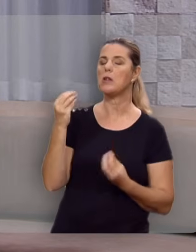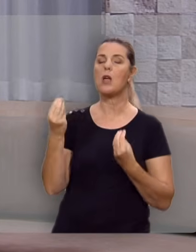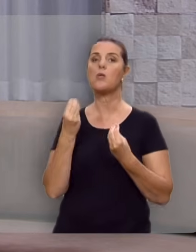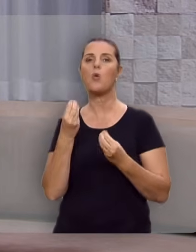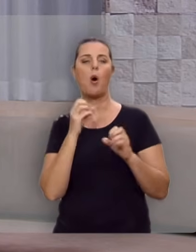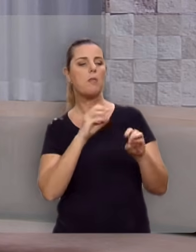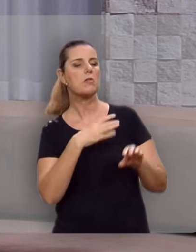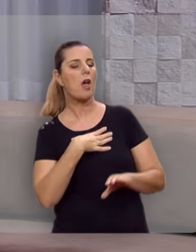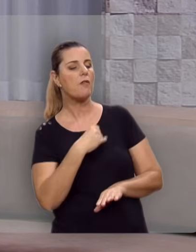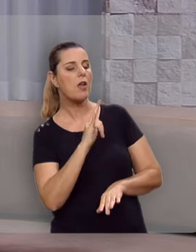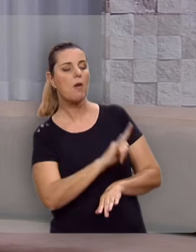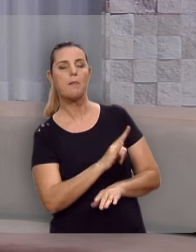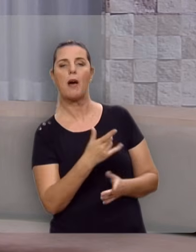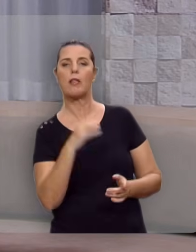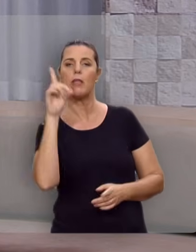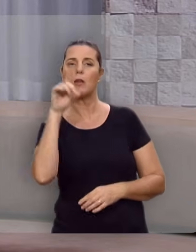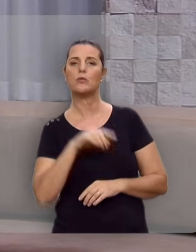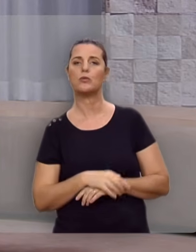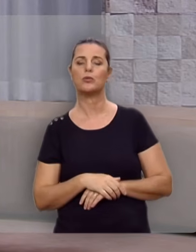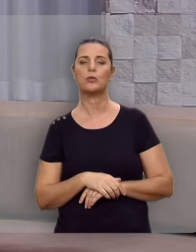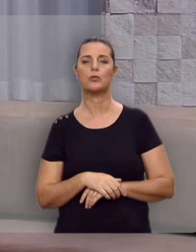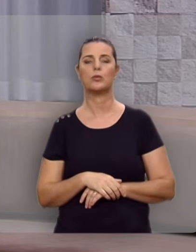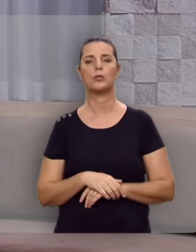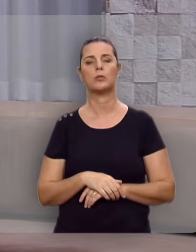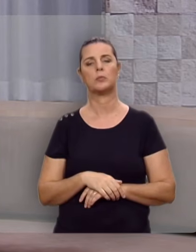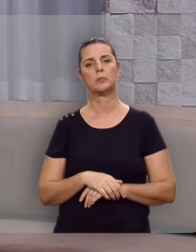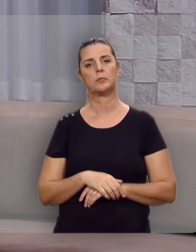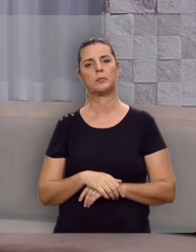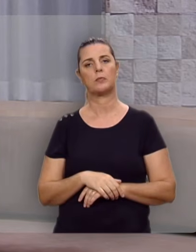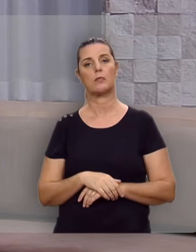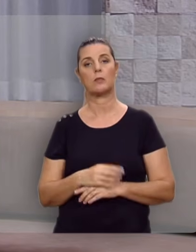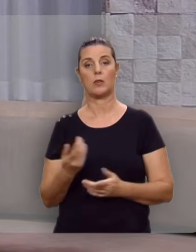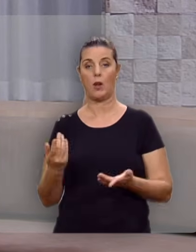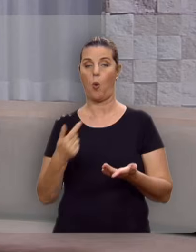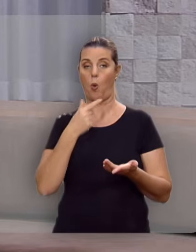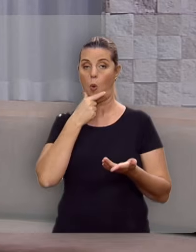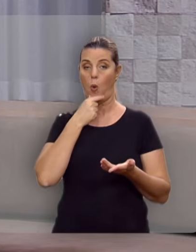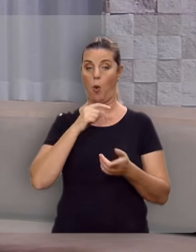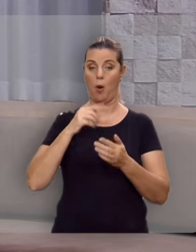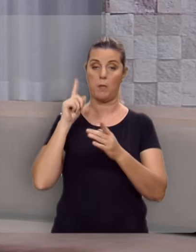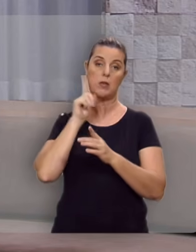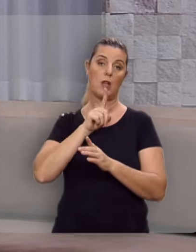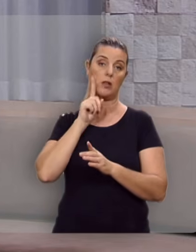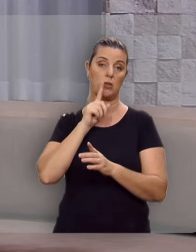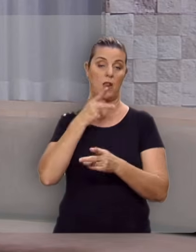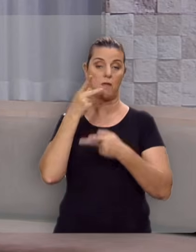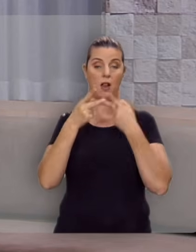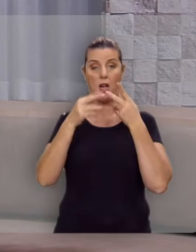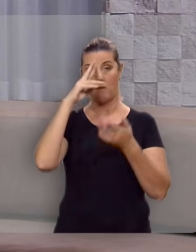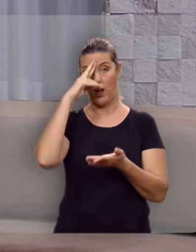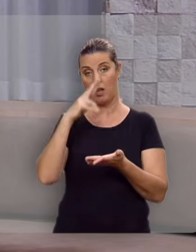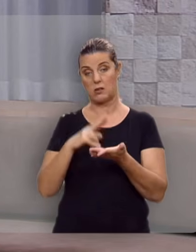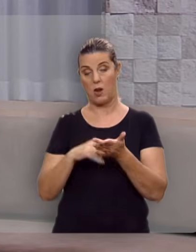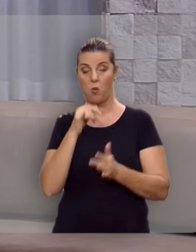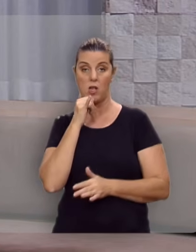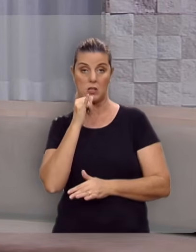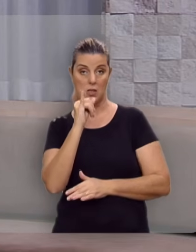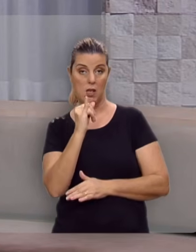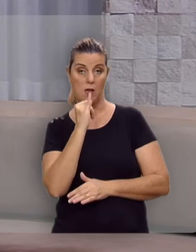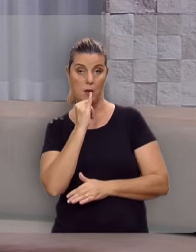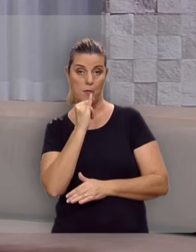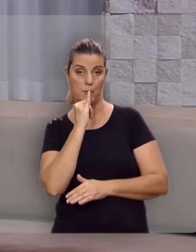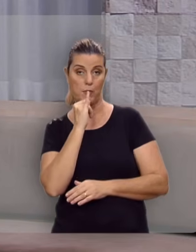consegue ensinar os seus filhos a amar a Deus. Albert Schweitzer disse com razão: o